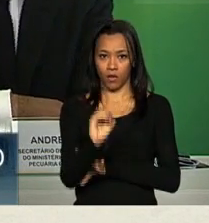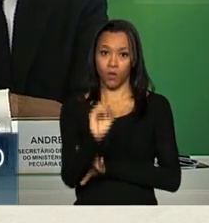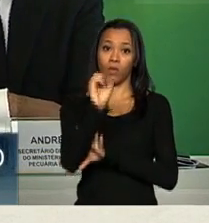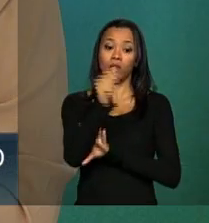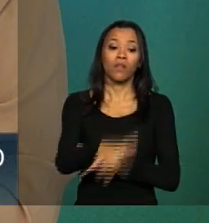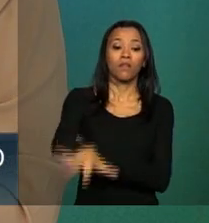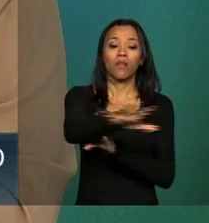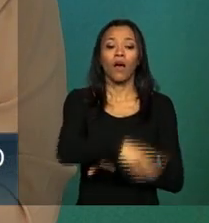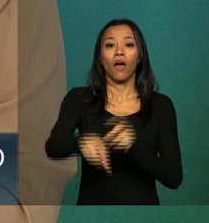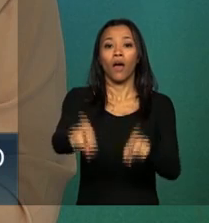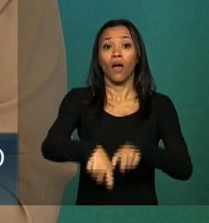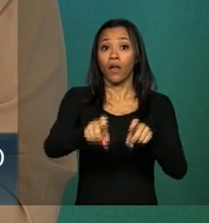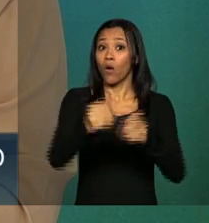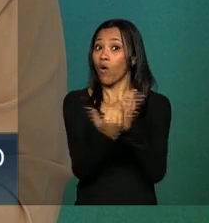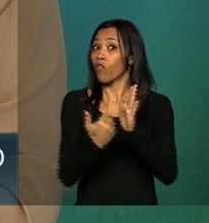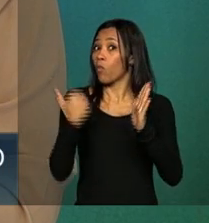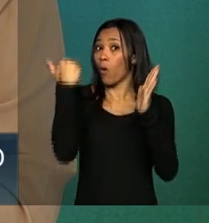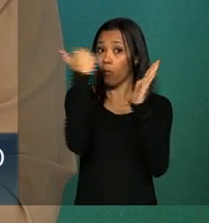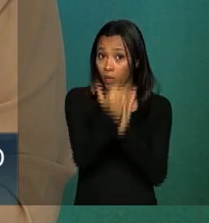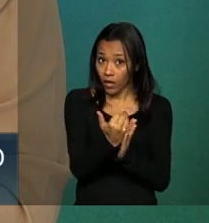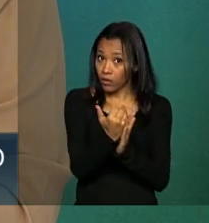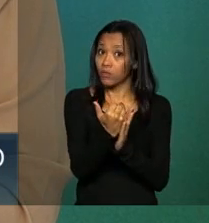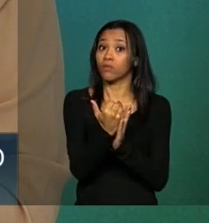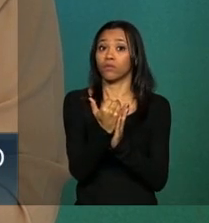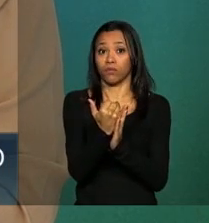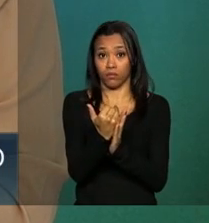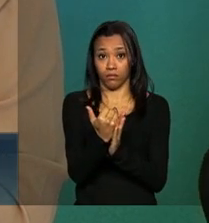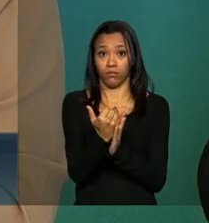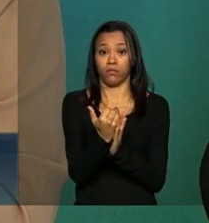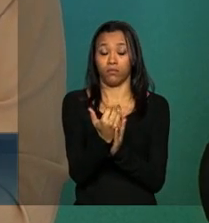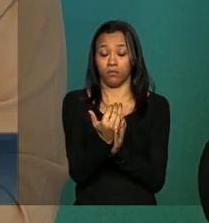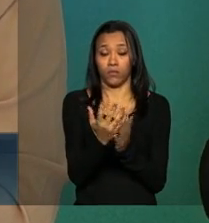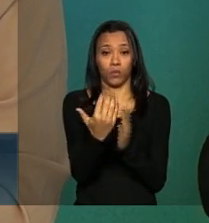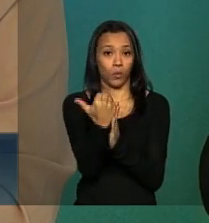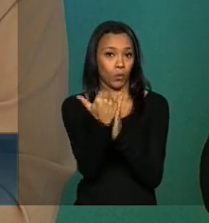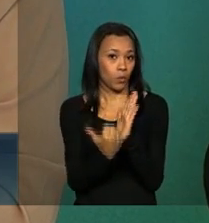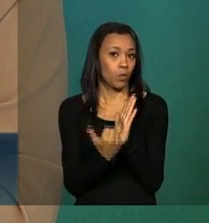de 6,5 bi. Não houve redução ou aumento de LCA.